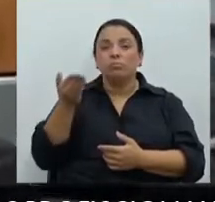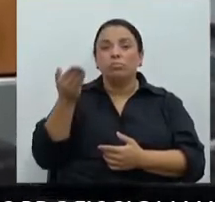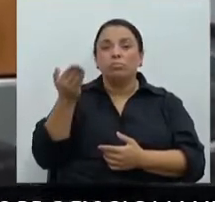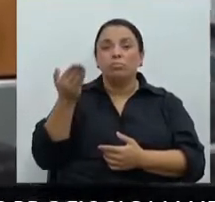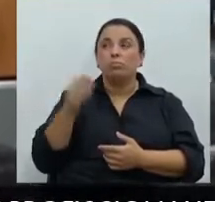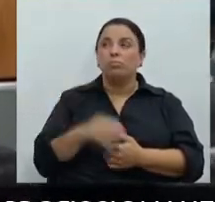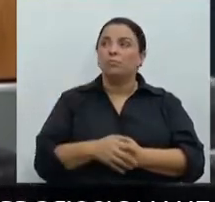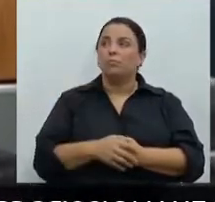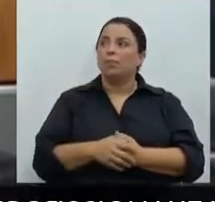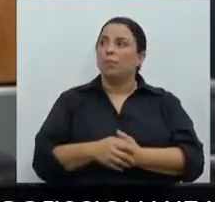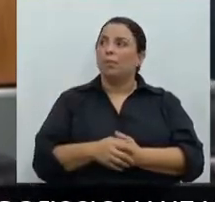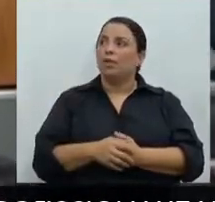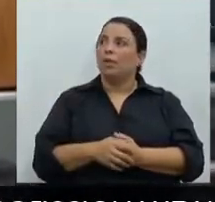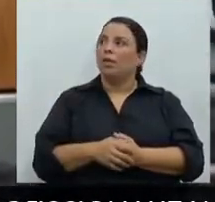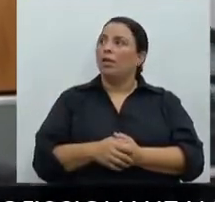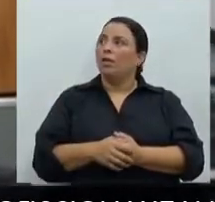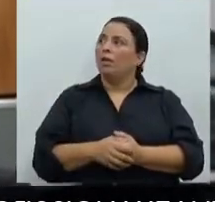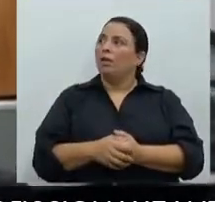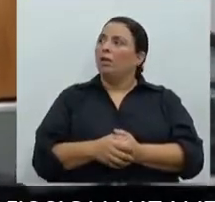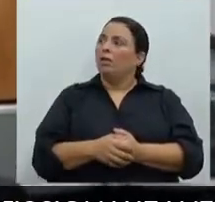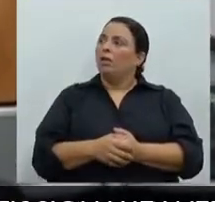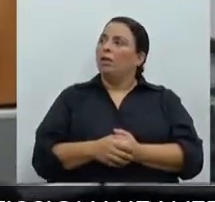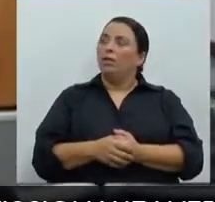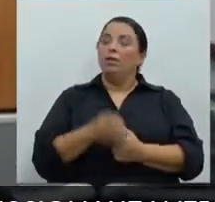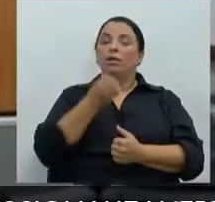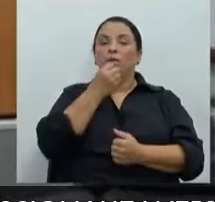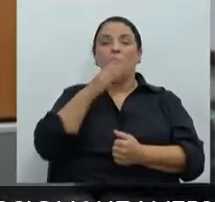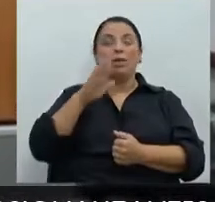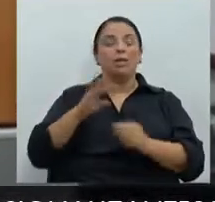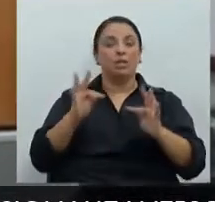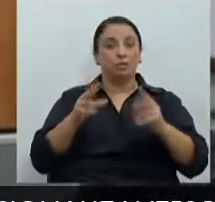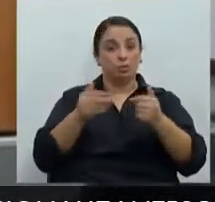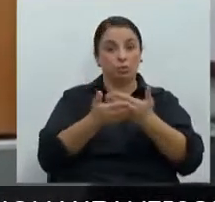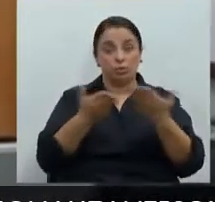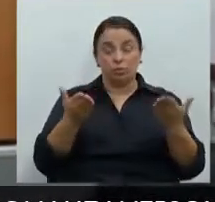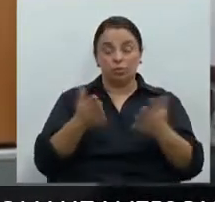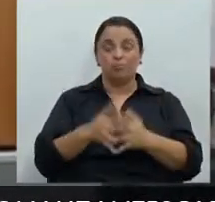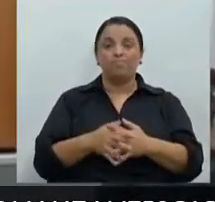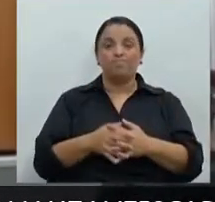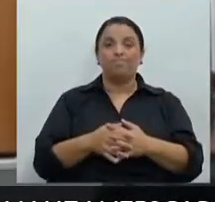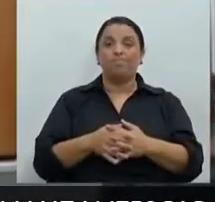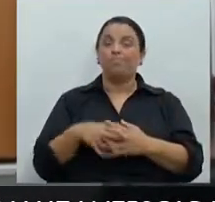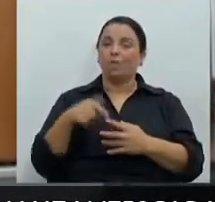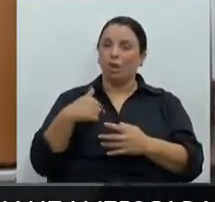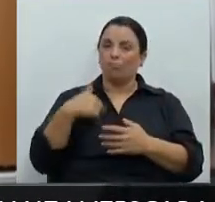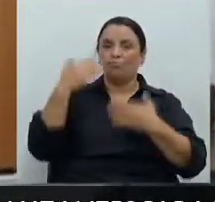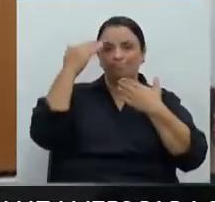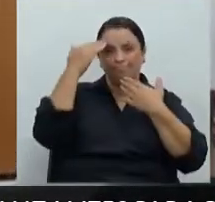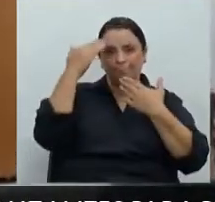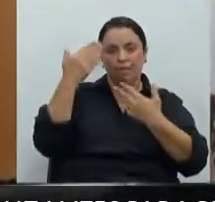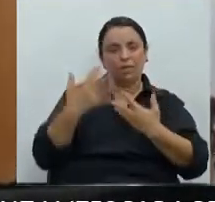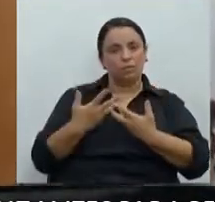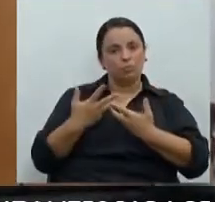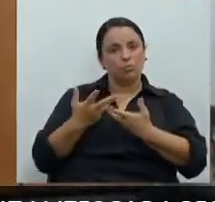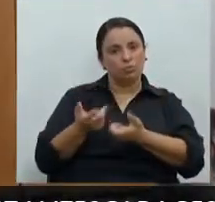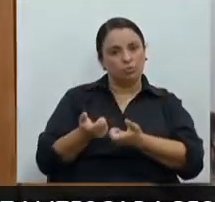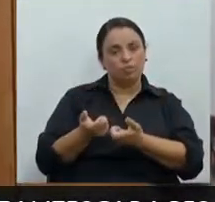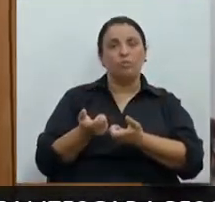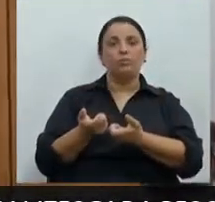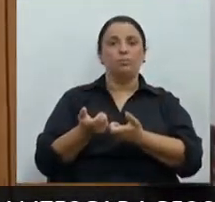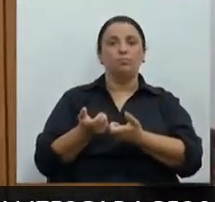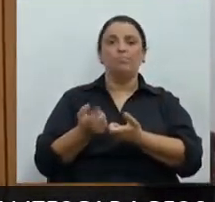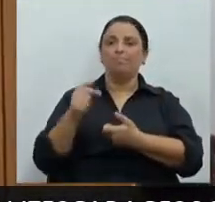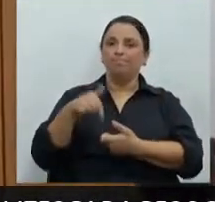perto. Obrigada. Então, boa tarde a todos. Eu começo agradecendo o convite de estar participando,